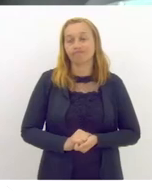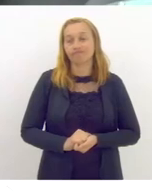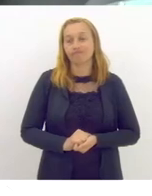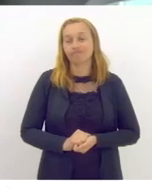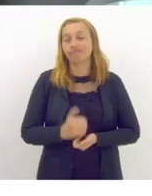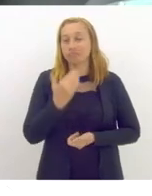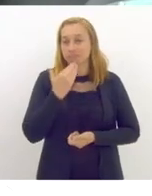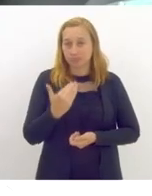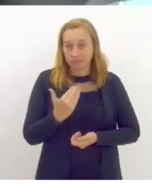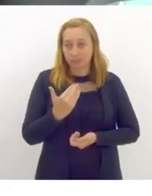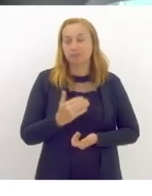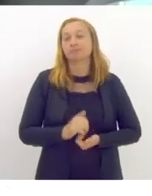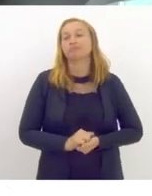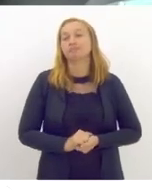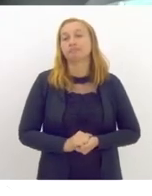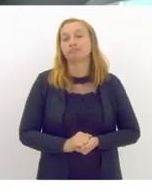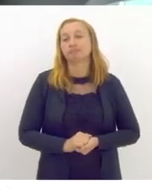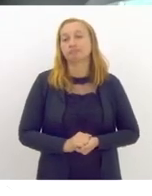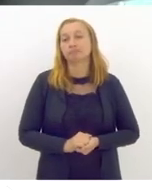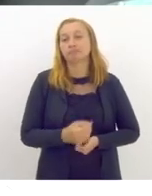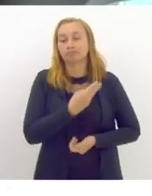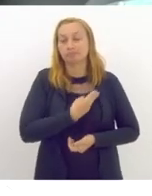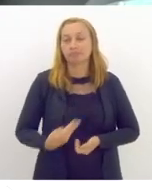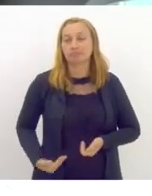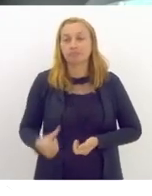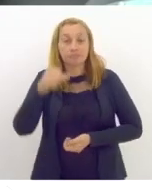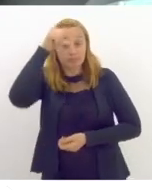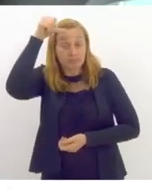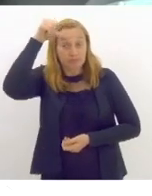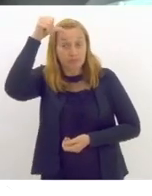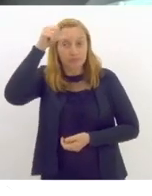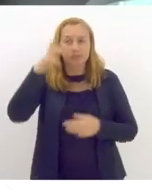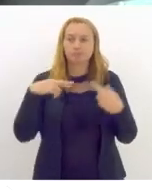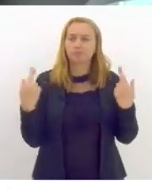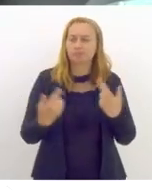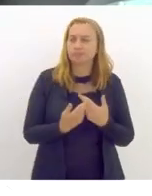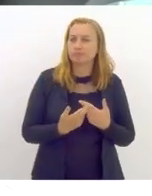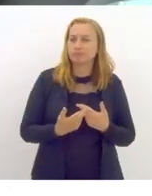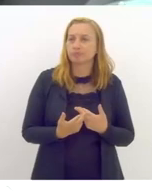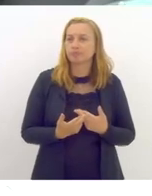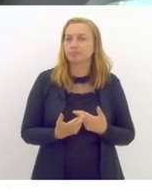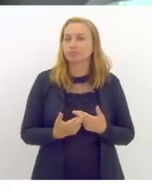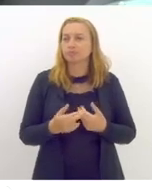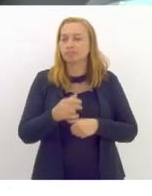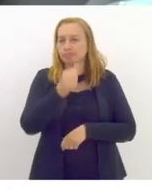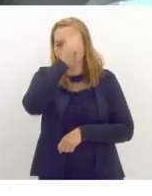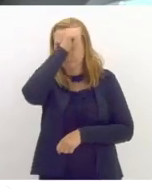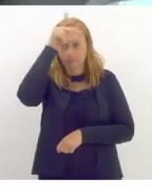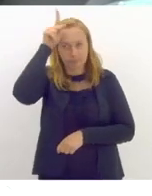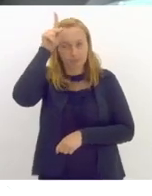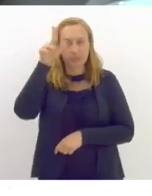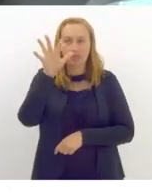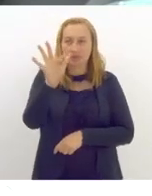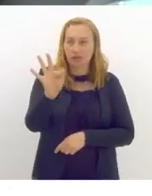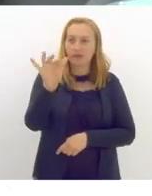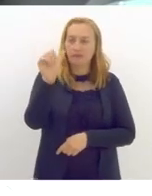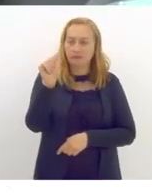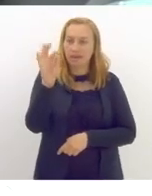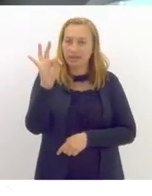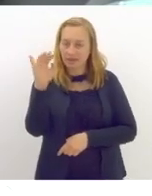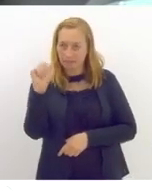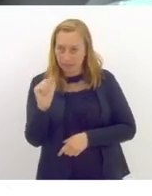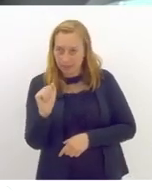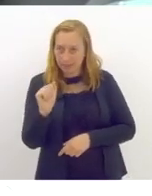foi pedido ao Governador Cláudio Castro numa audiência convocada pela prefeita Fátima pelo consórcio